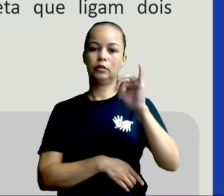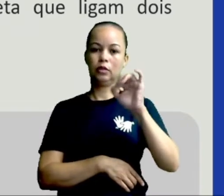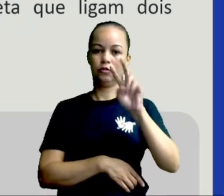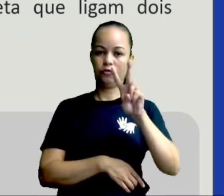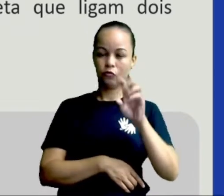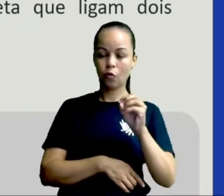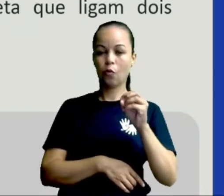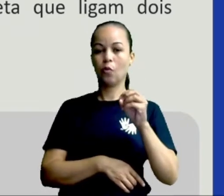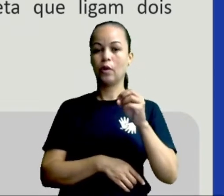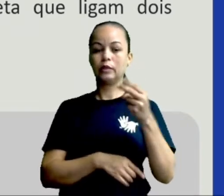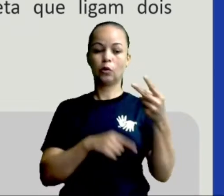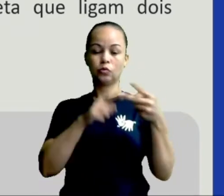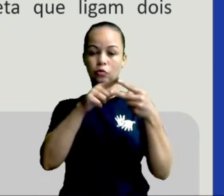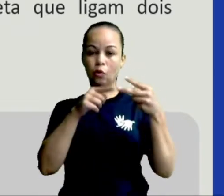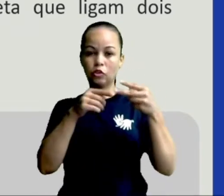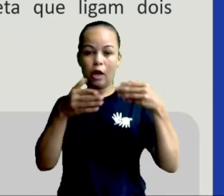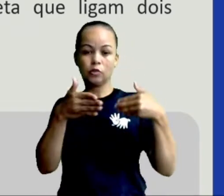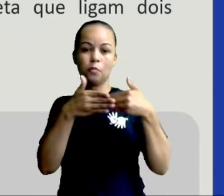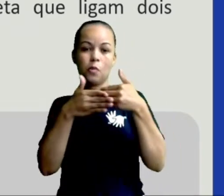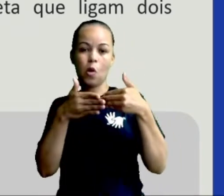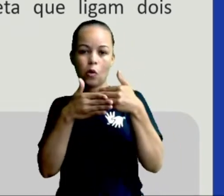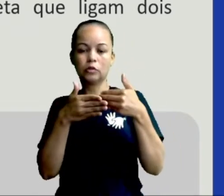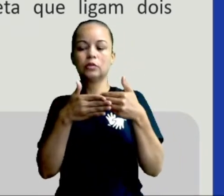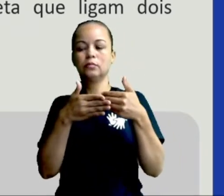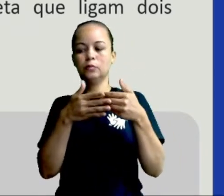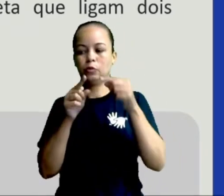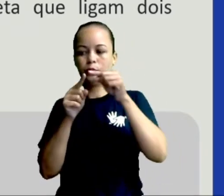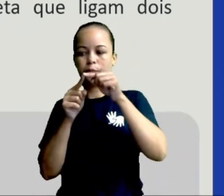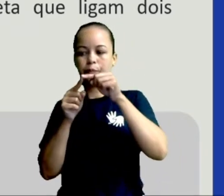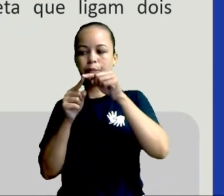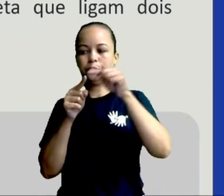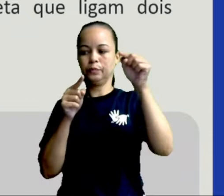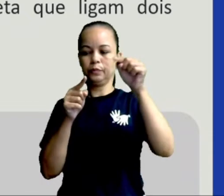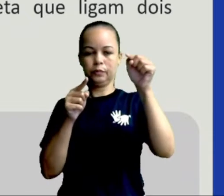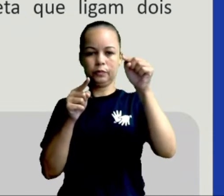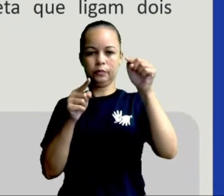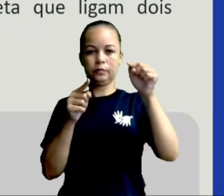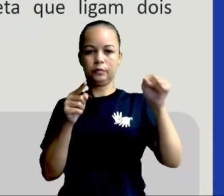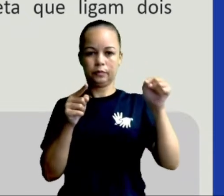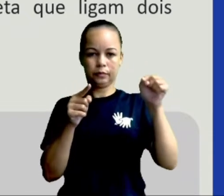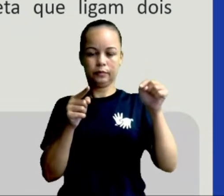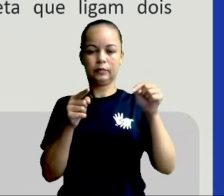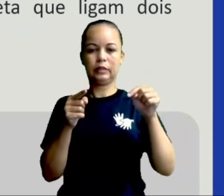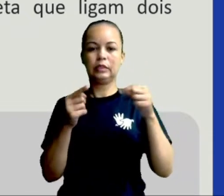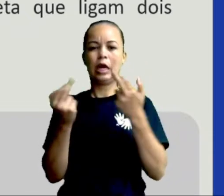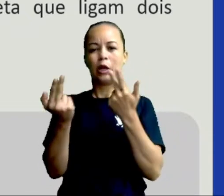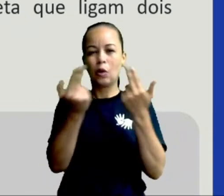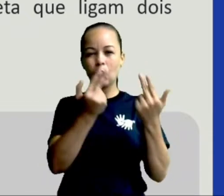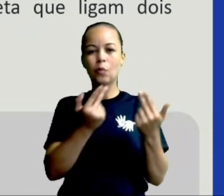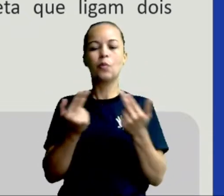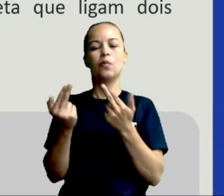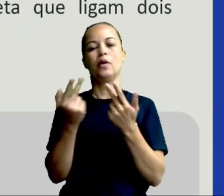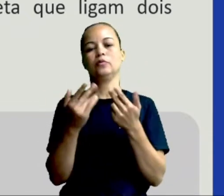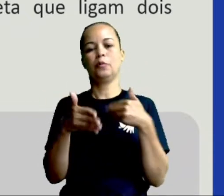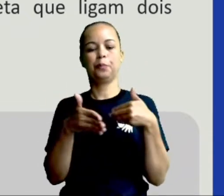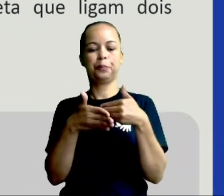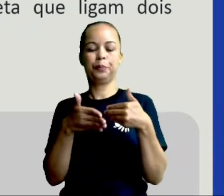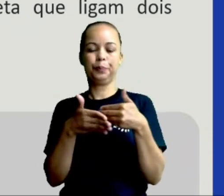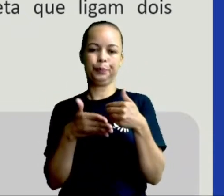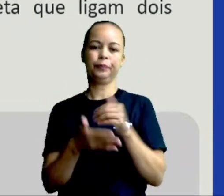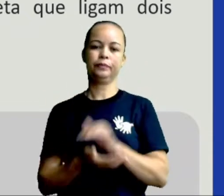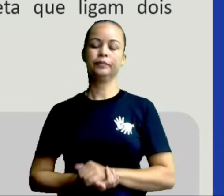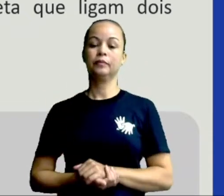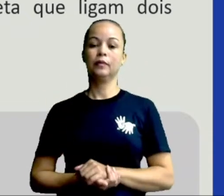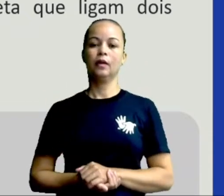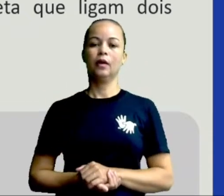são consecutivos, porque eles se encontram no mesmo vértice. Então, eles estão, ó, no mesmo, né, próximos. Então, o